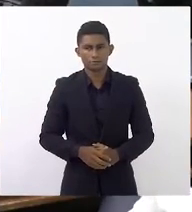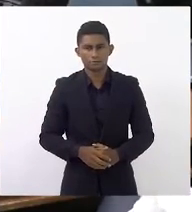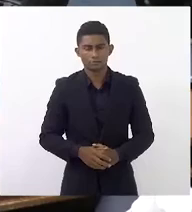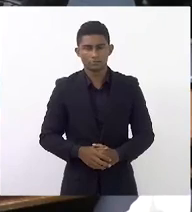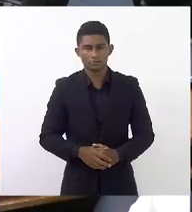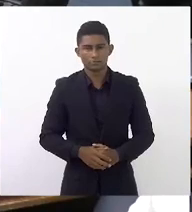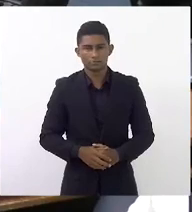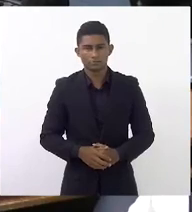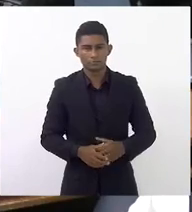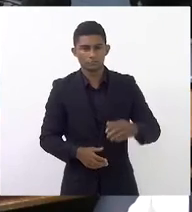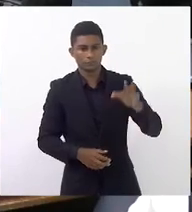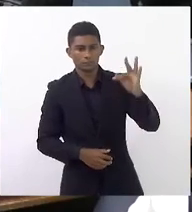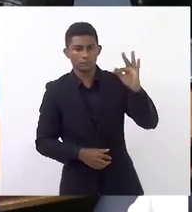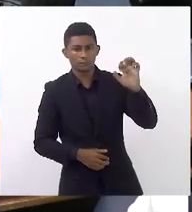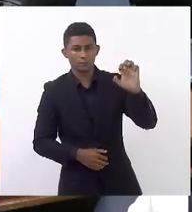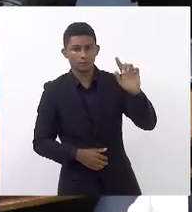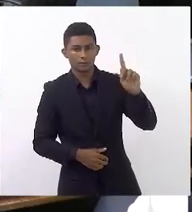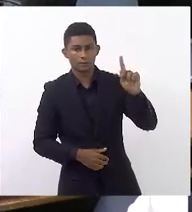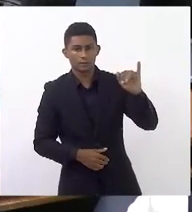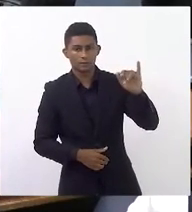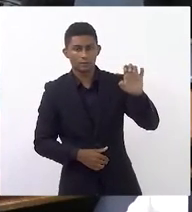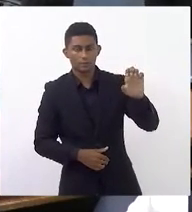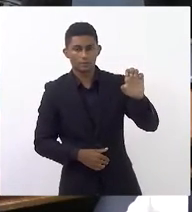Deputado Felipe Poubel.